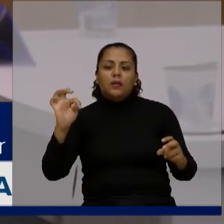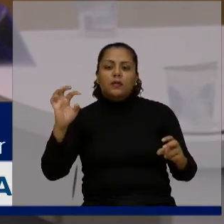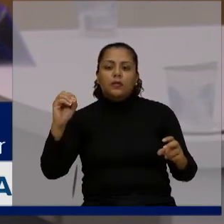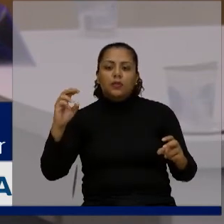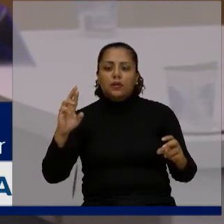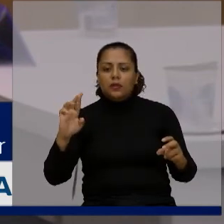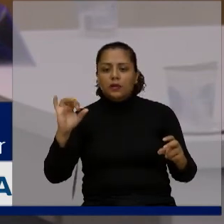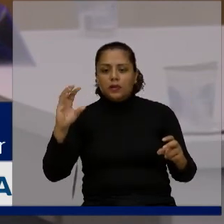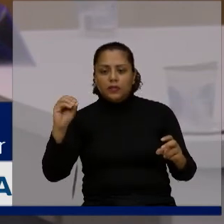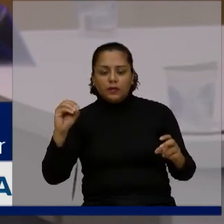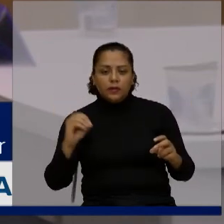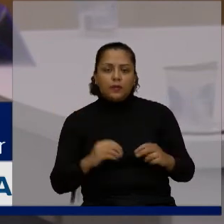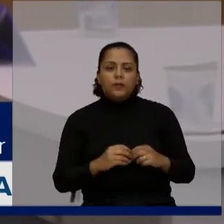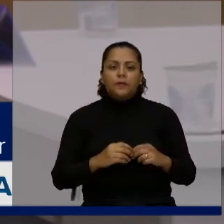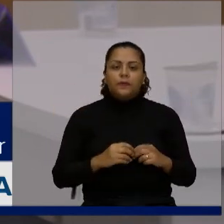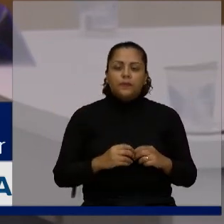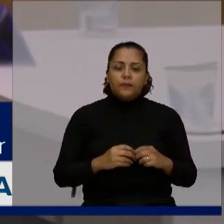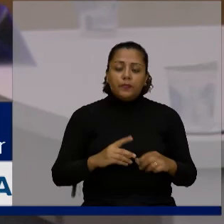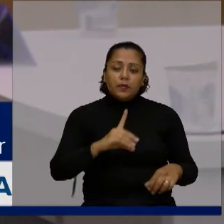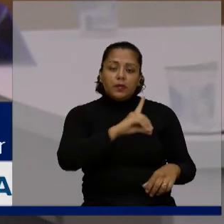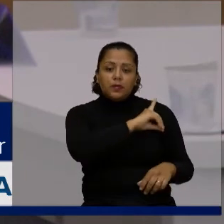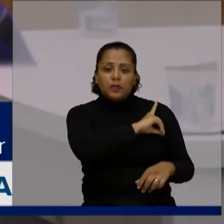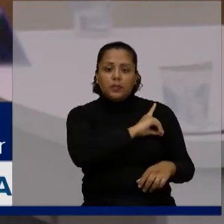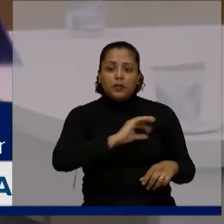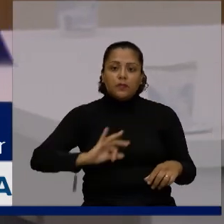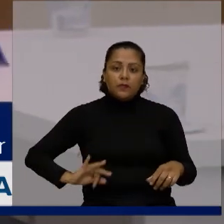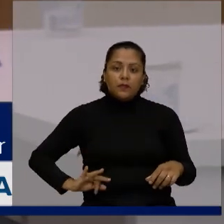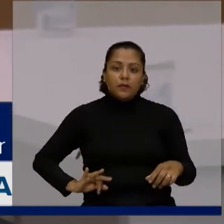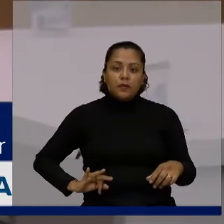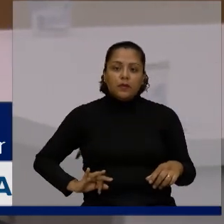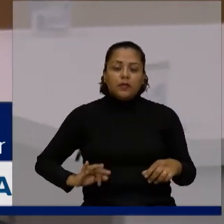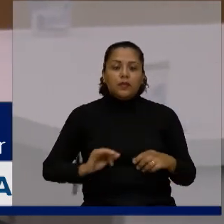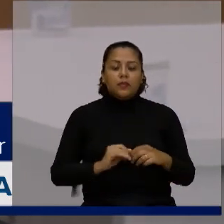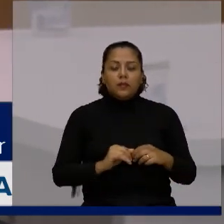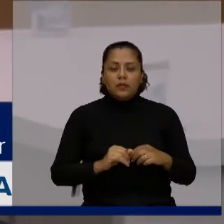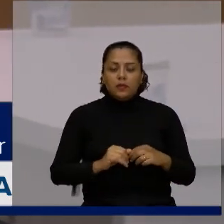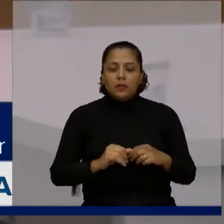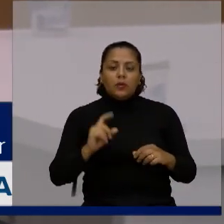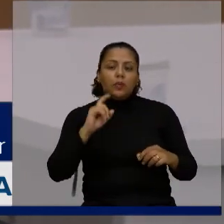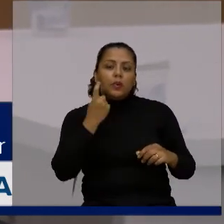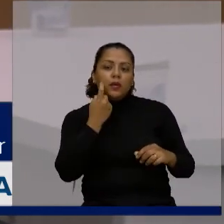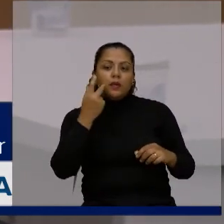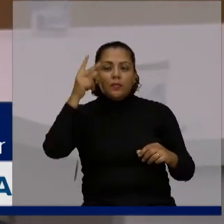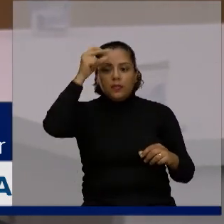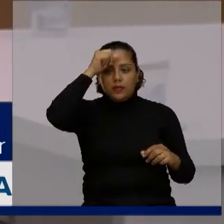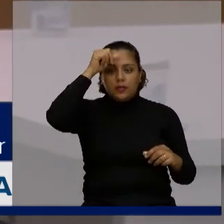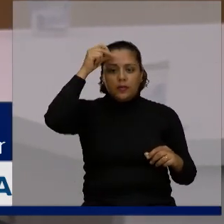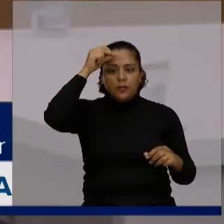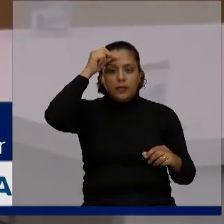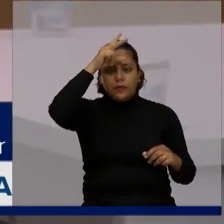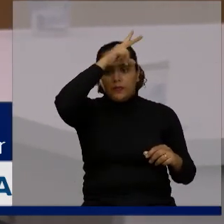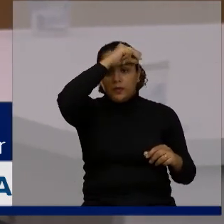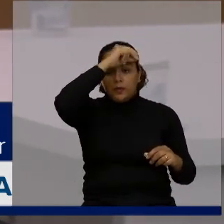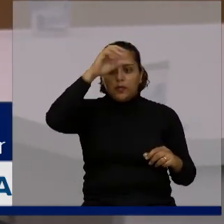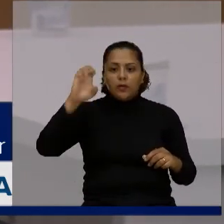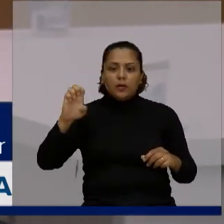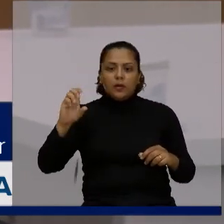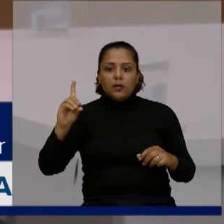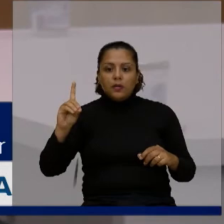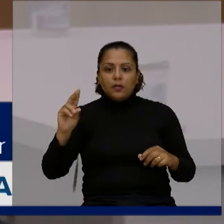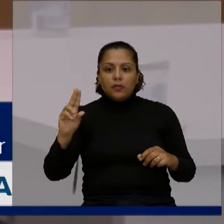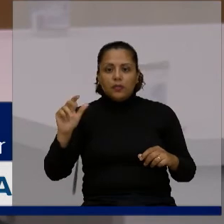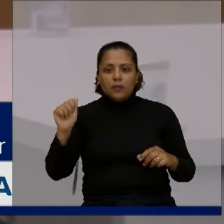o deputado federal da nossa região, ex-prefeito Eduardo Cury, que se diz liberal, se